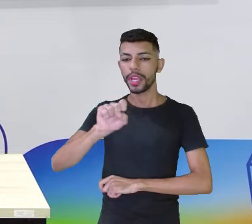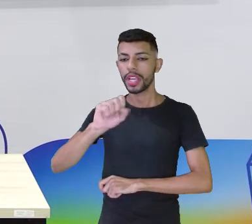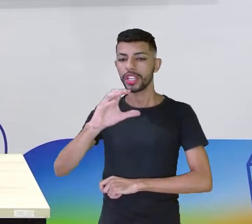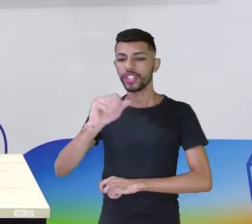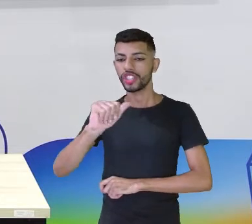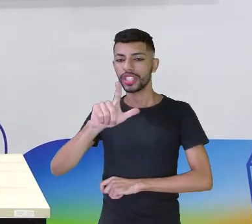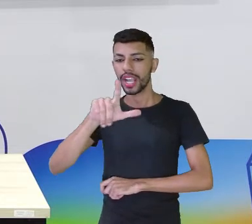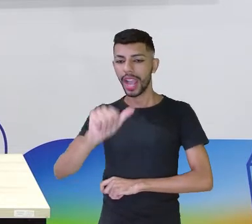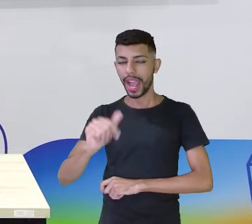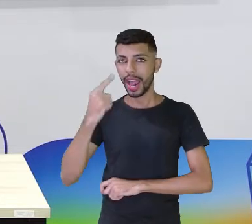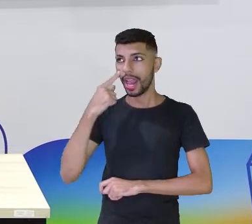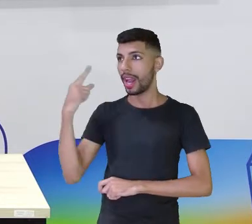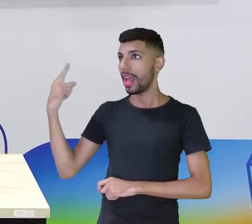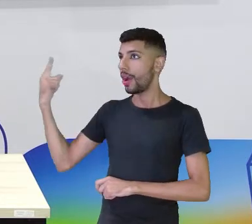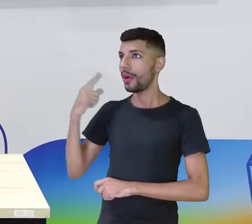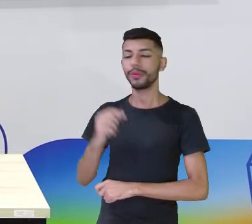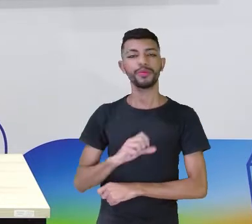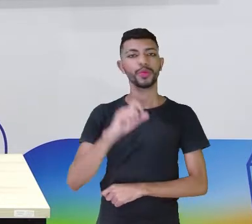Este